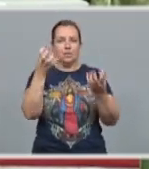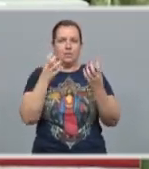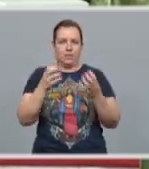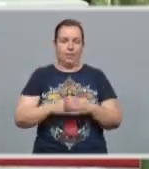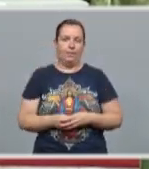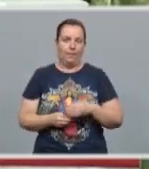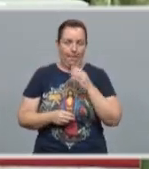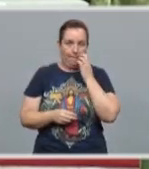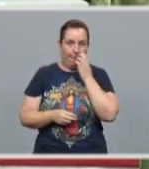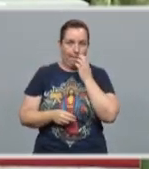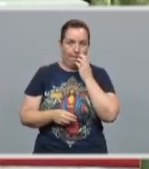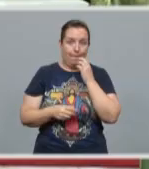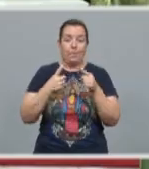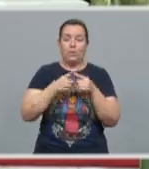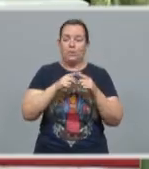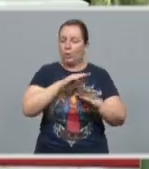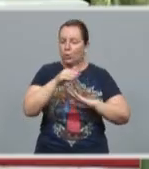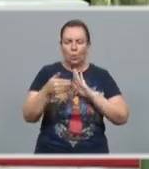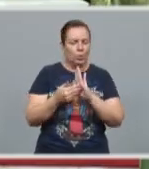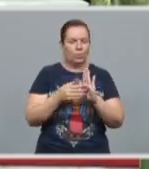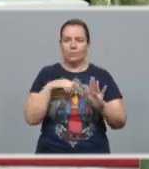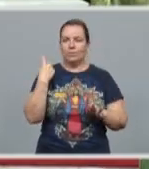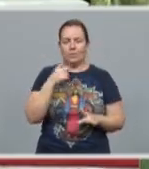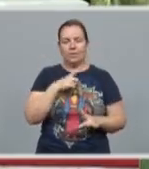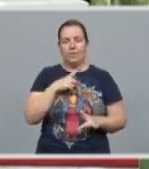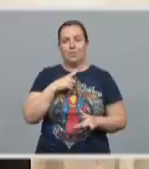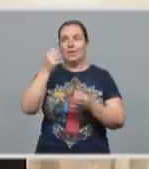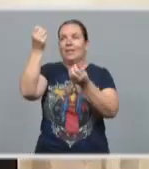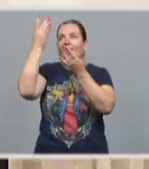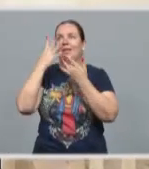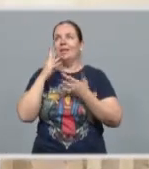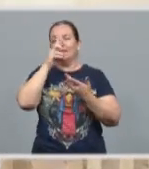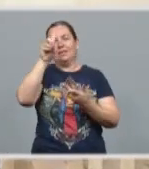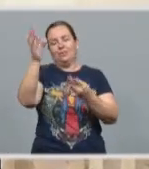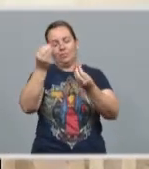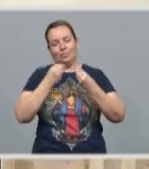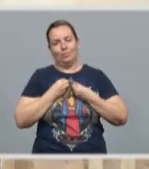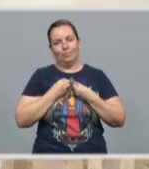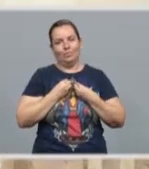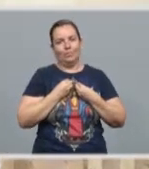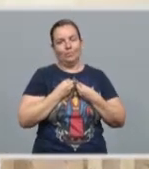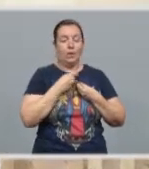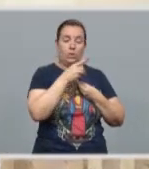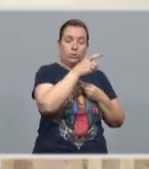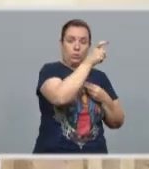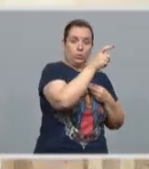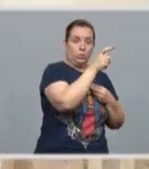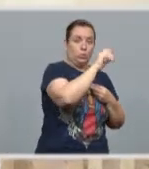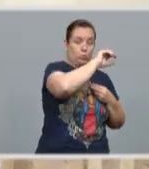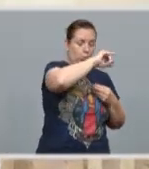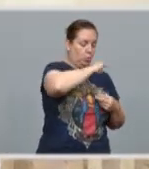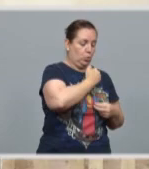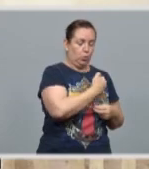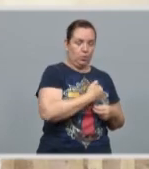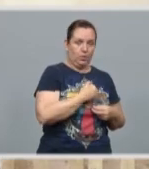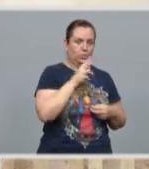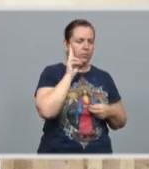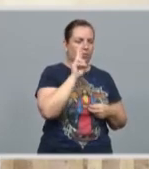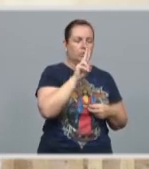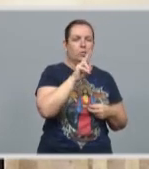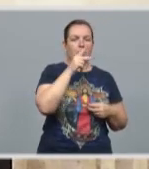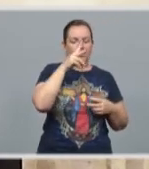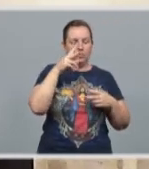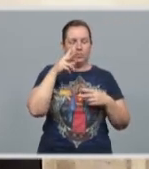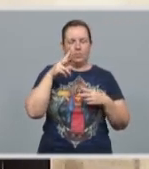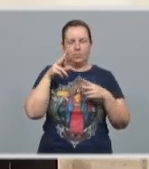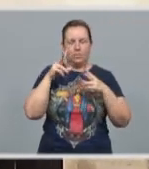somos, vem da graça de Deus e volta para Deus. João, ele viu o seu tempo, ele